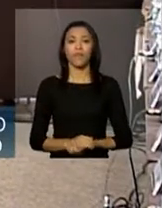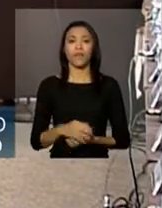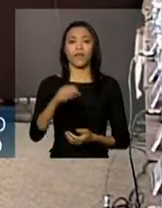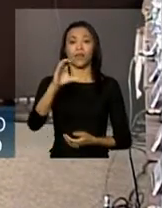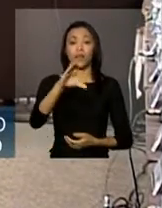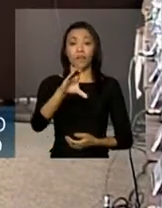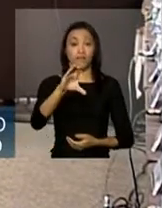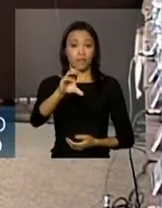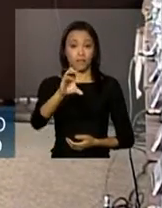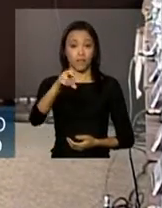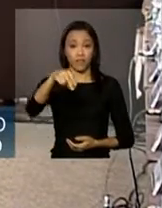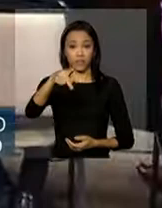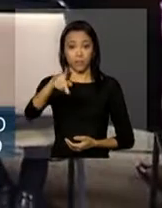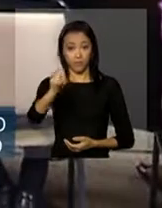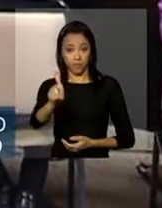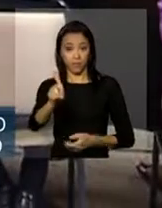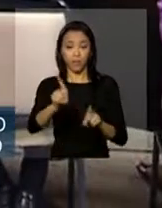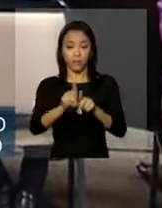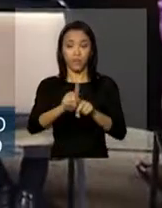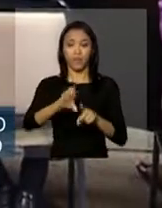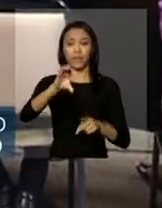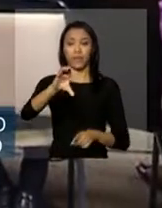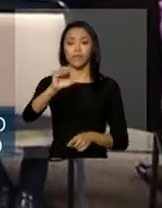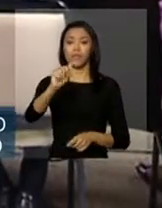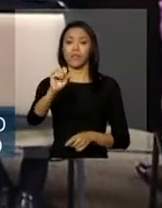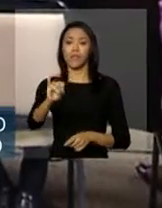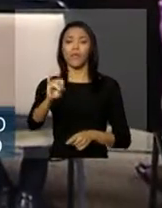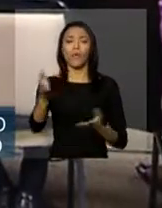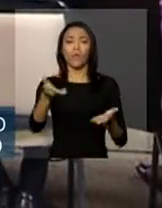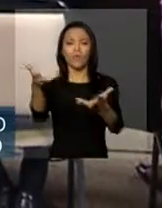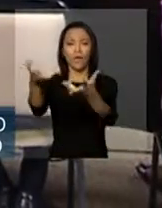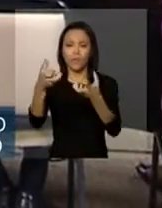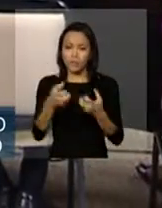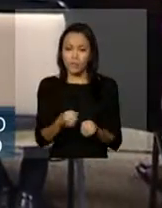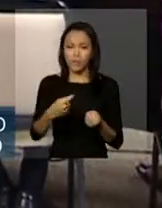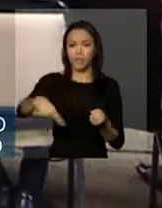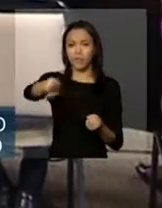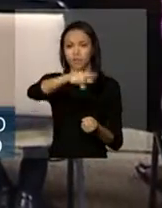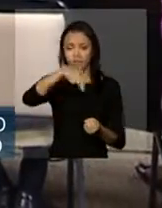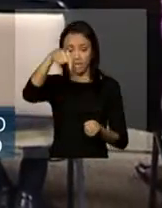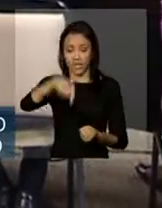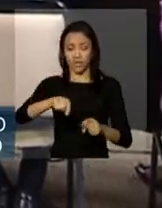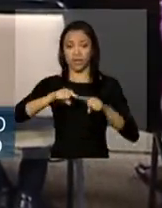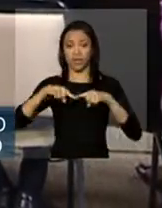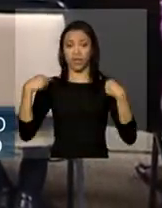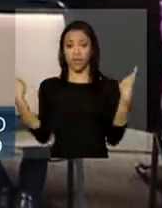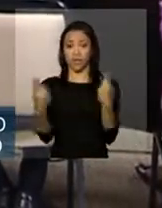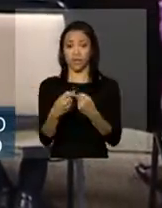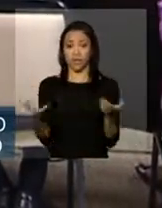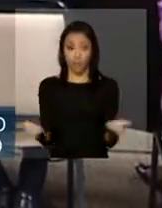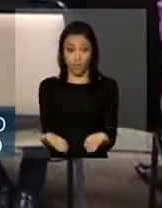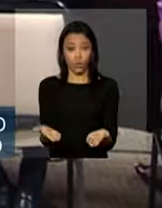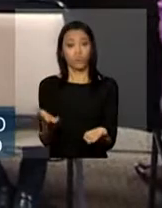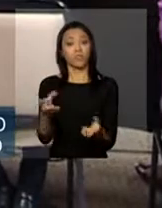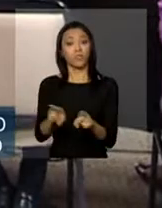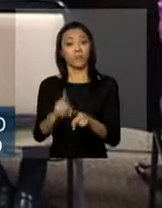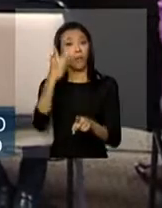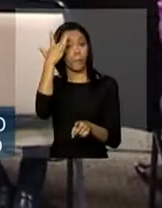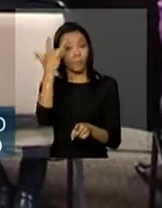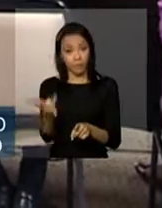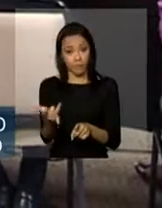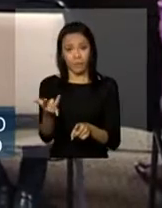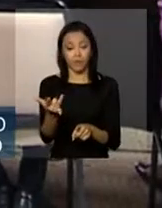CNPD recebem todos vocês nessa reunião de hoje e amanhã.